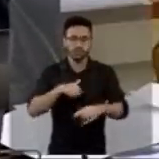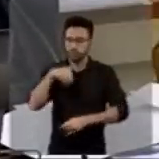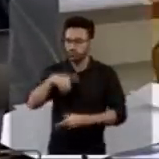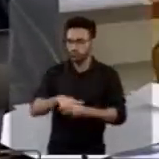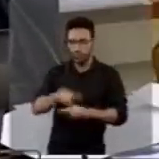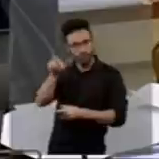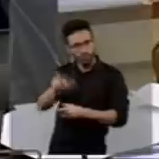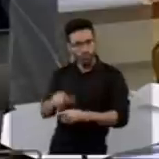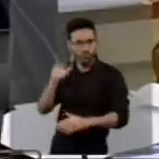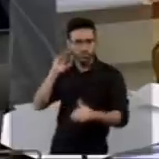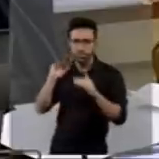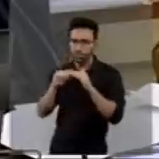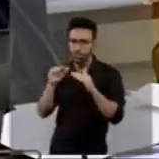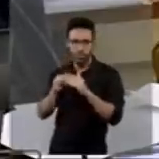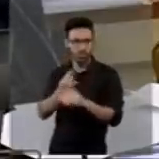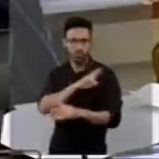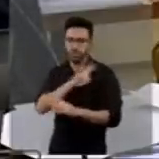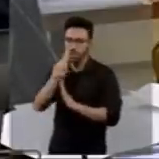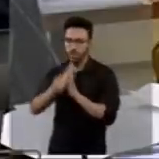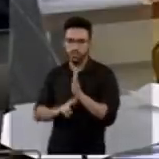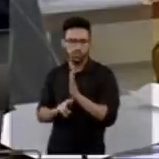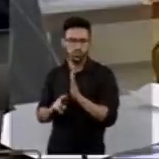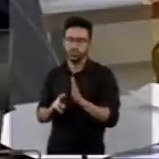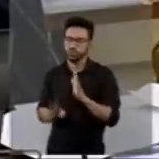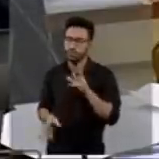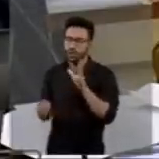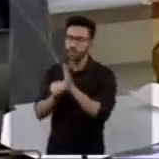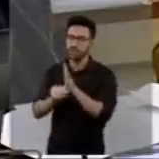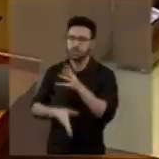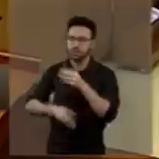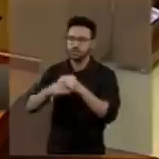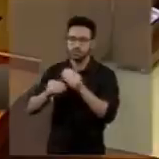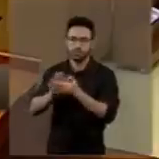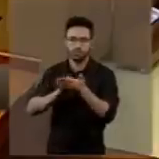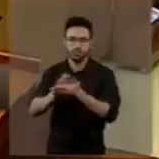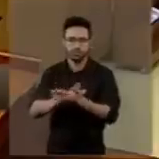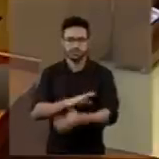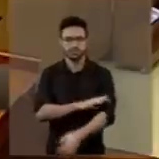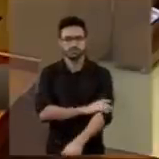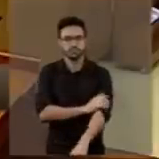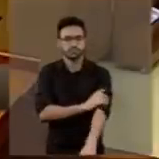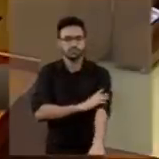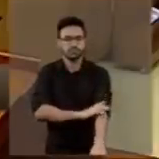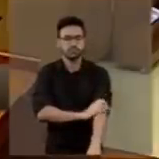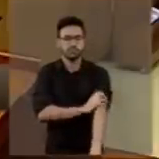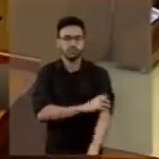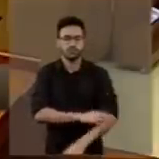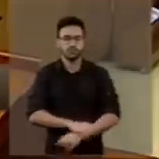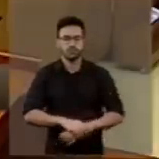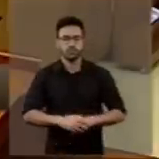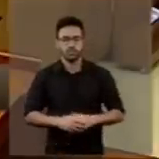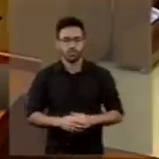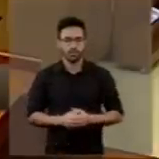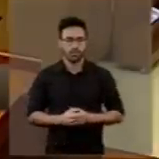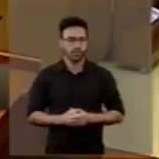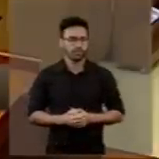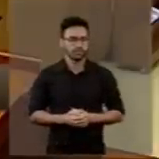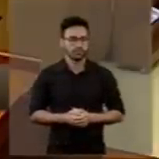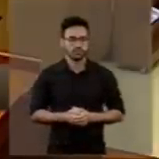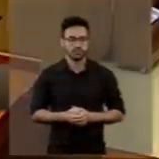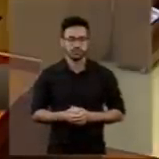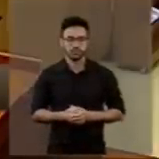sem nenhuma crença. Quer dizer, o relator votou, desculpe, depois não, de tanta... Favor, eu tenho a impressão, na